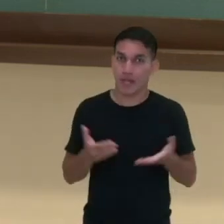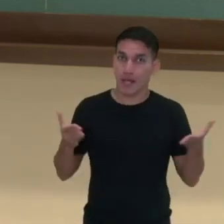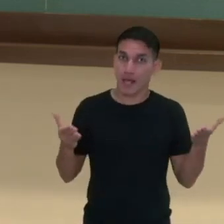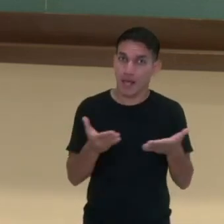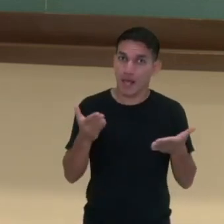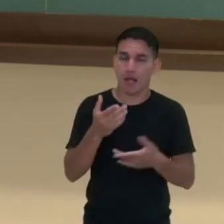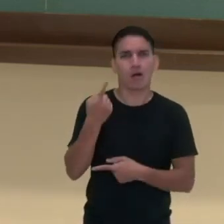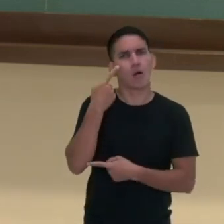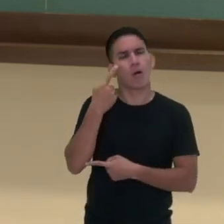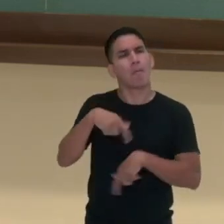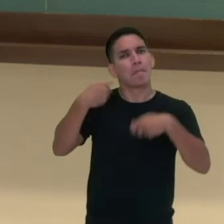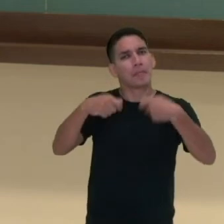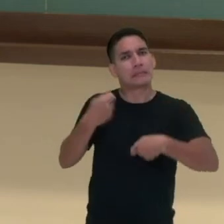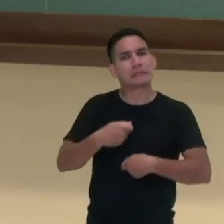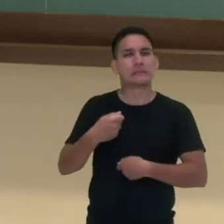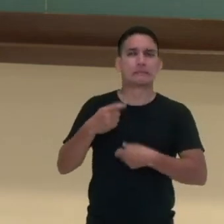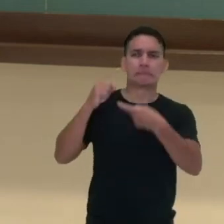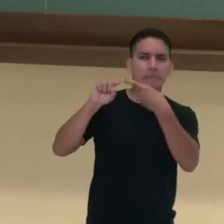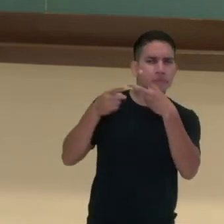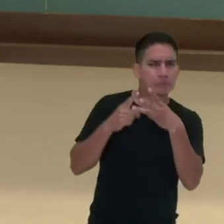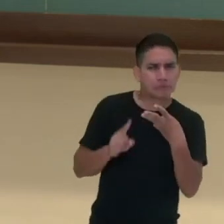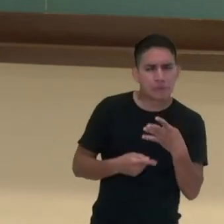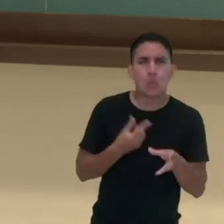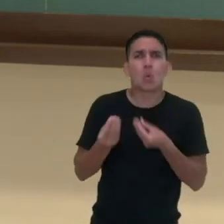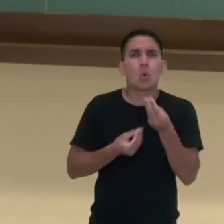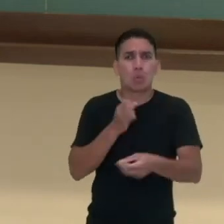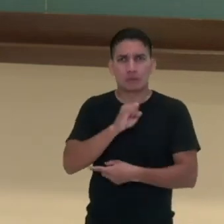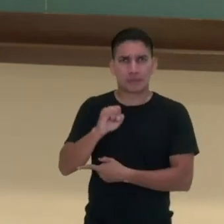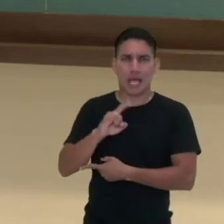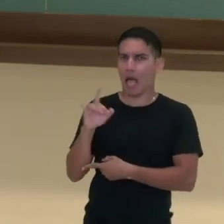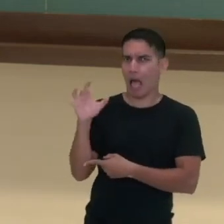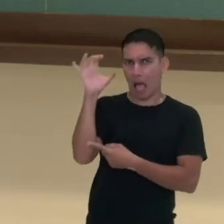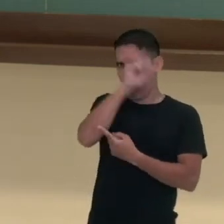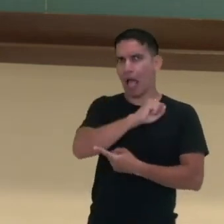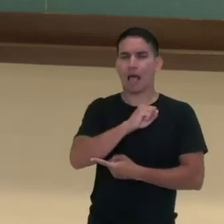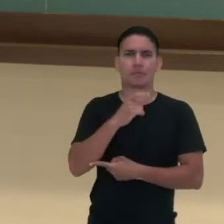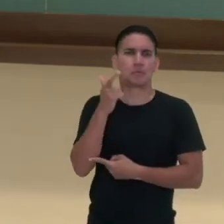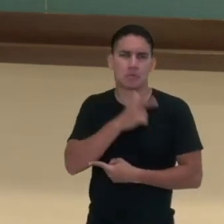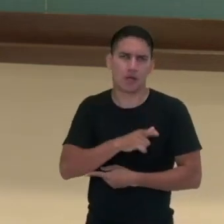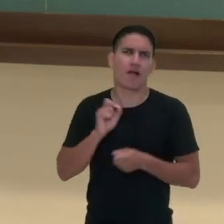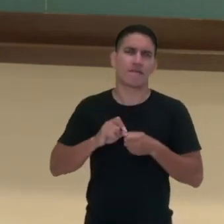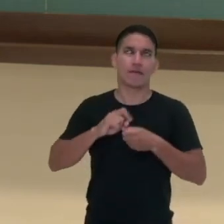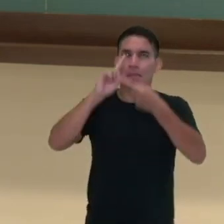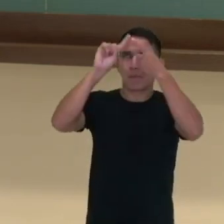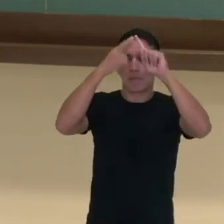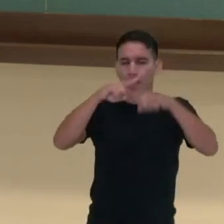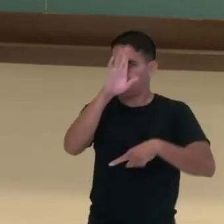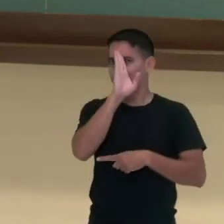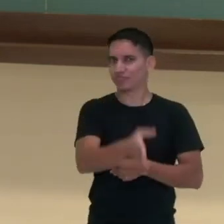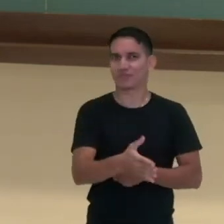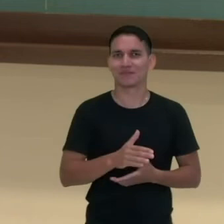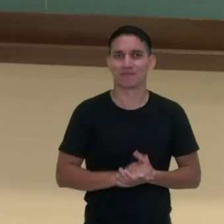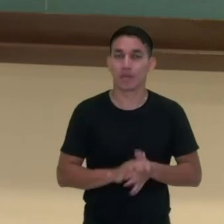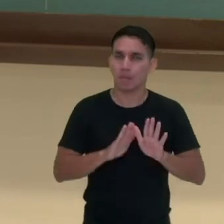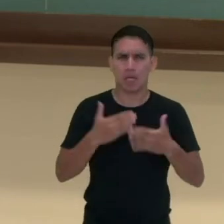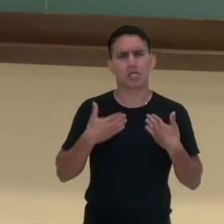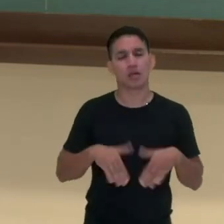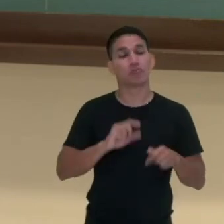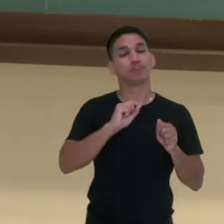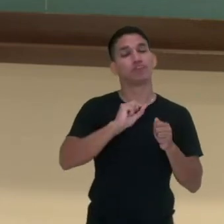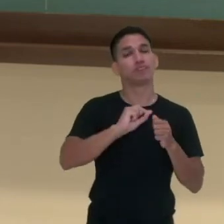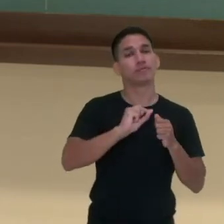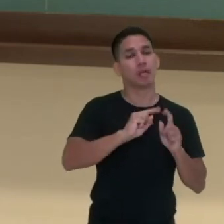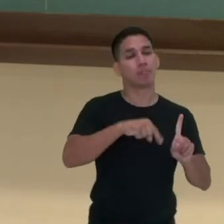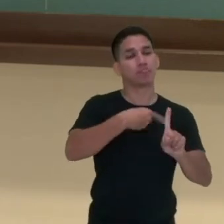Agora, pessoal, eu preciso resolver essas contas, né, pessoal? Quem é rápido, faz cálculo mental rápido, já poderia até ter resolvido de uma vez. Somei aqui,